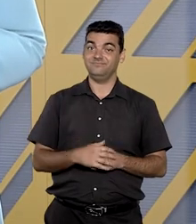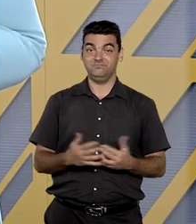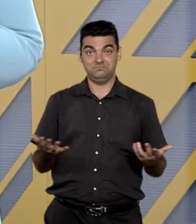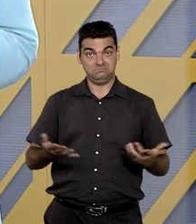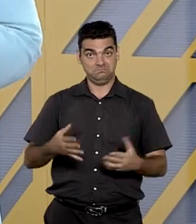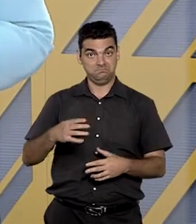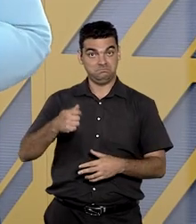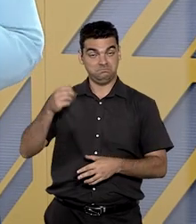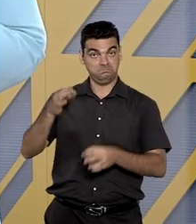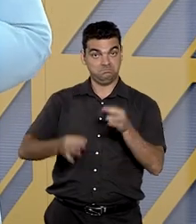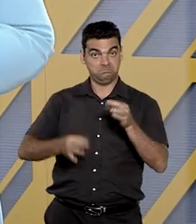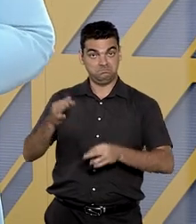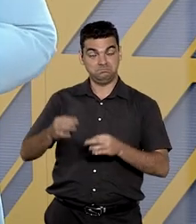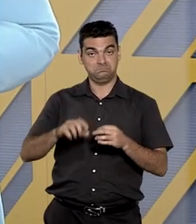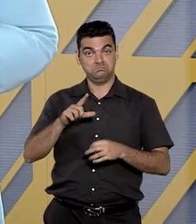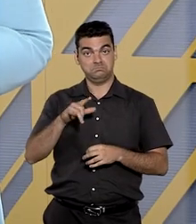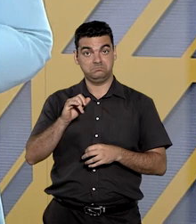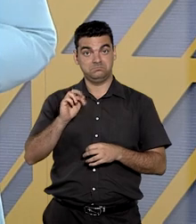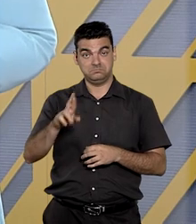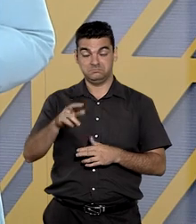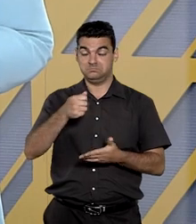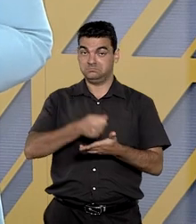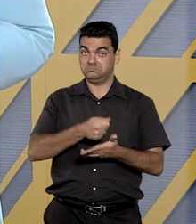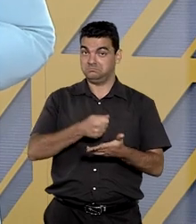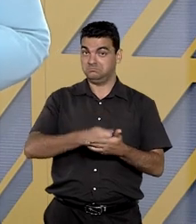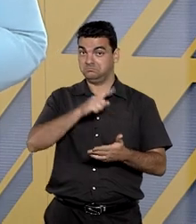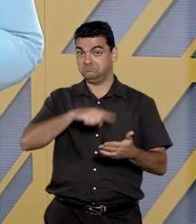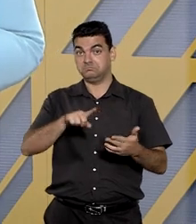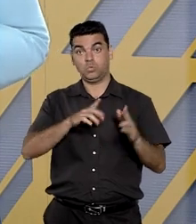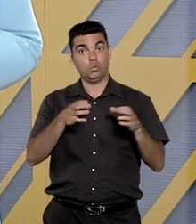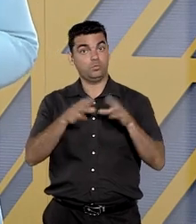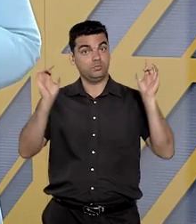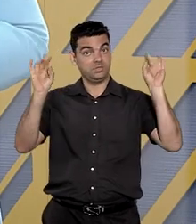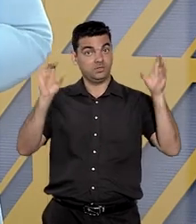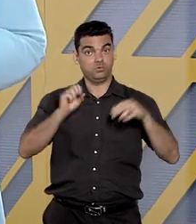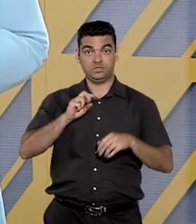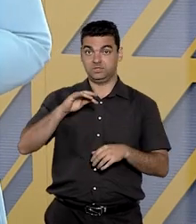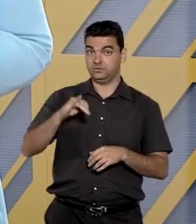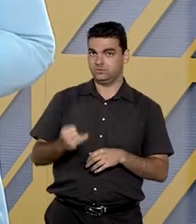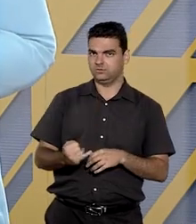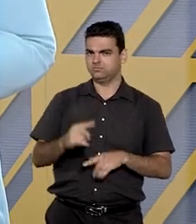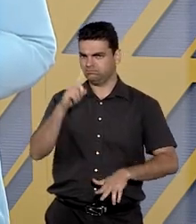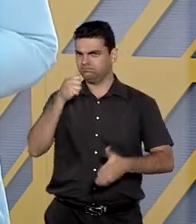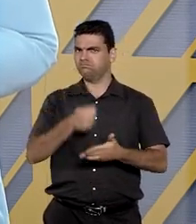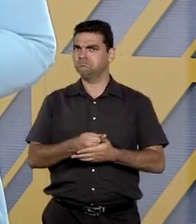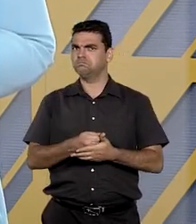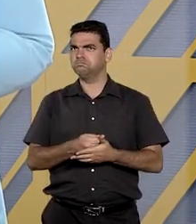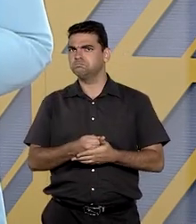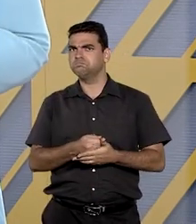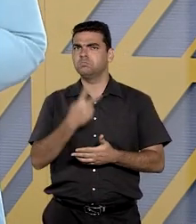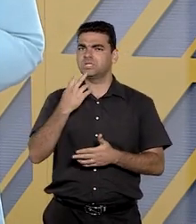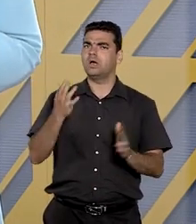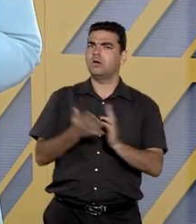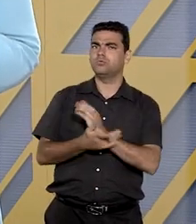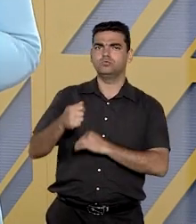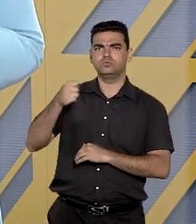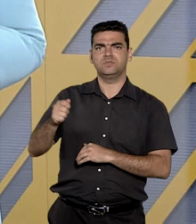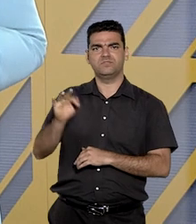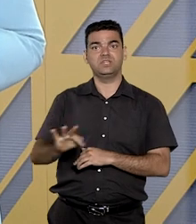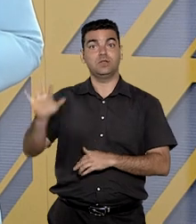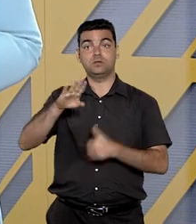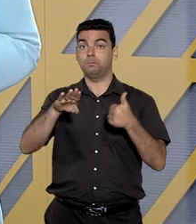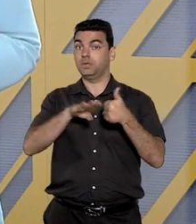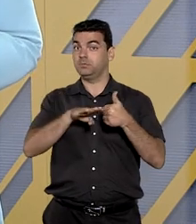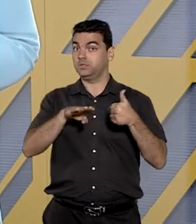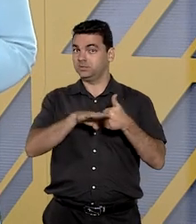Olá! Em julgamento de suspensão de liminar e de sentença, a Corte Especial do STJ decidiu permitir que